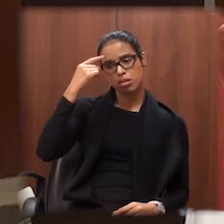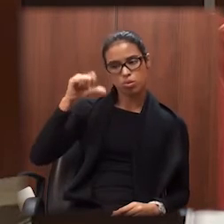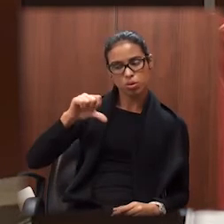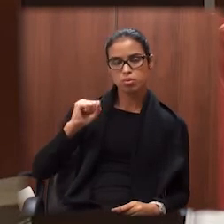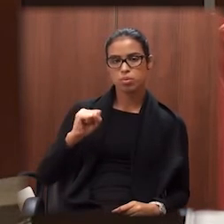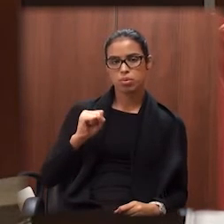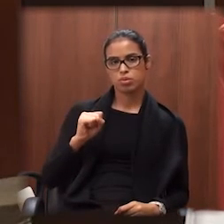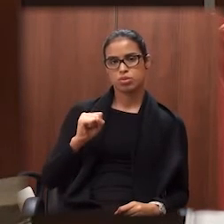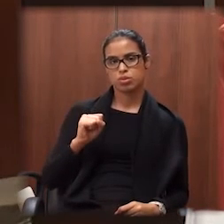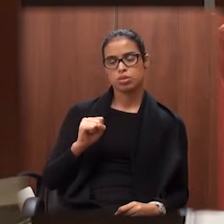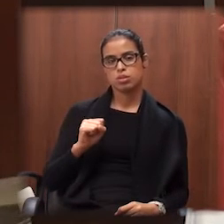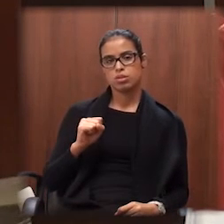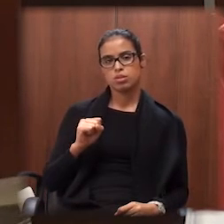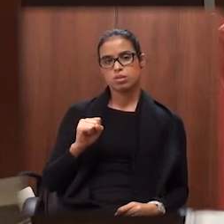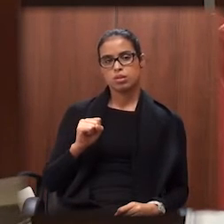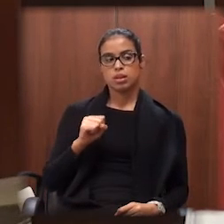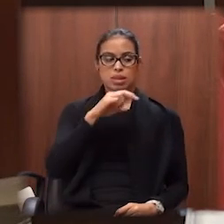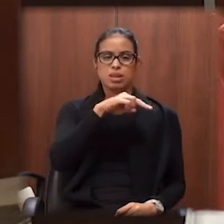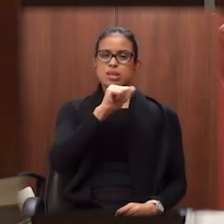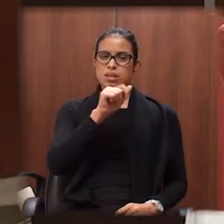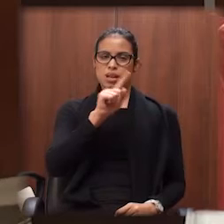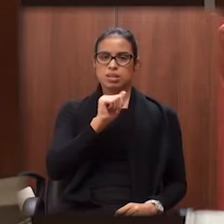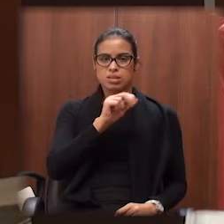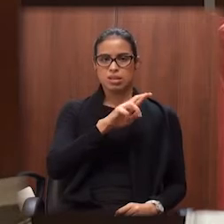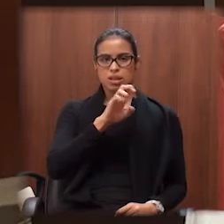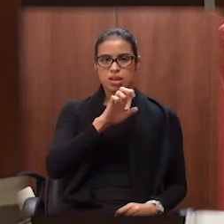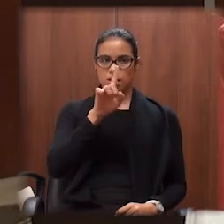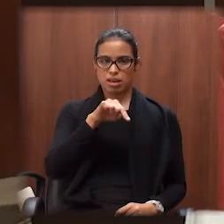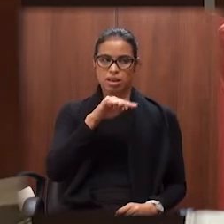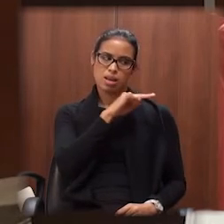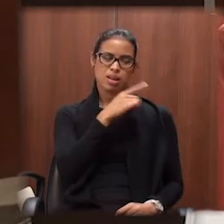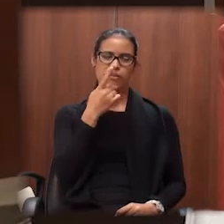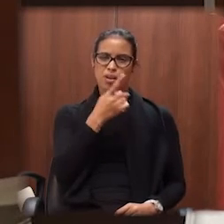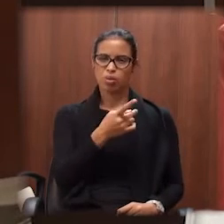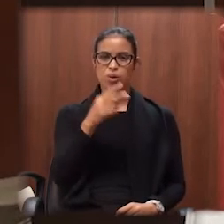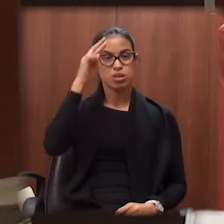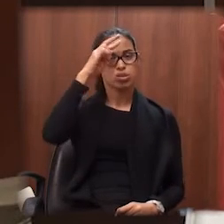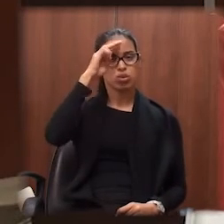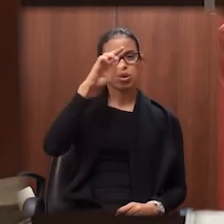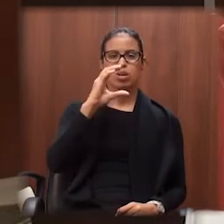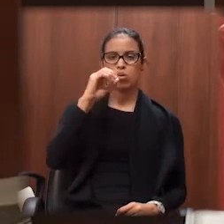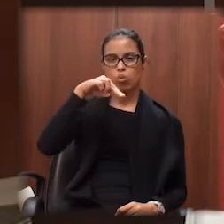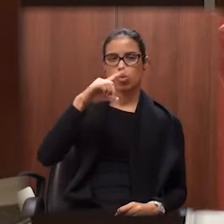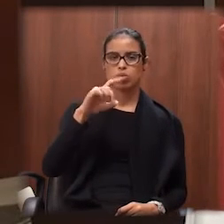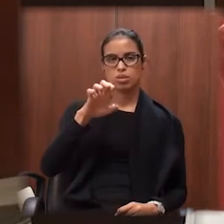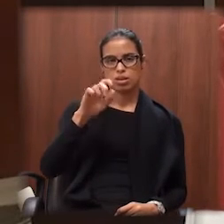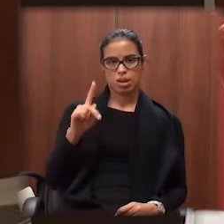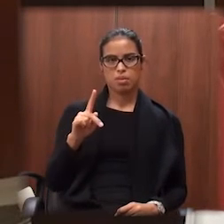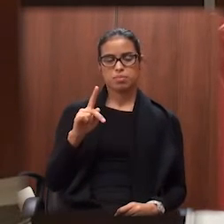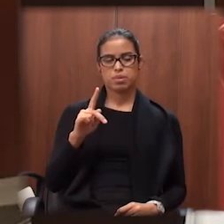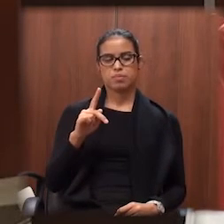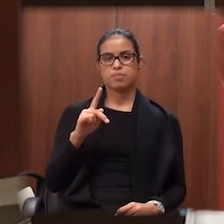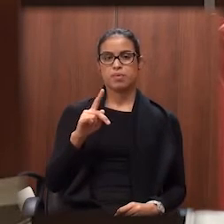e só de ouvir a Nazaré falar da luta no CONDEP, nós podemos ter